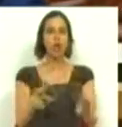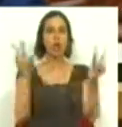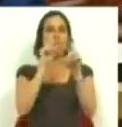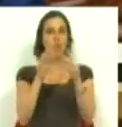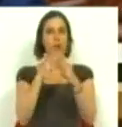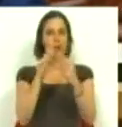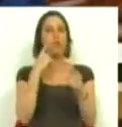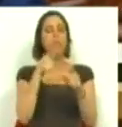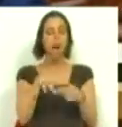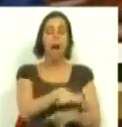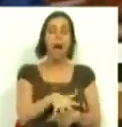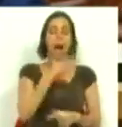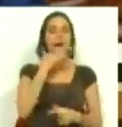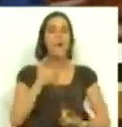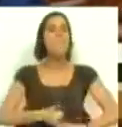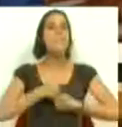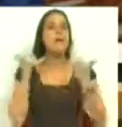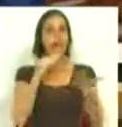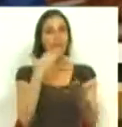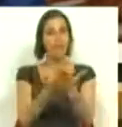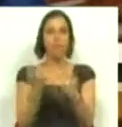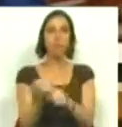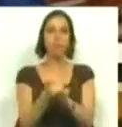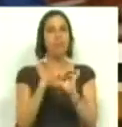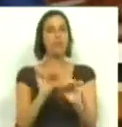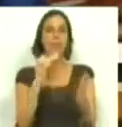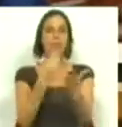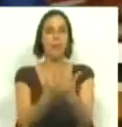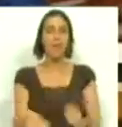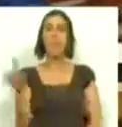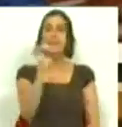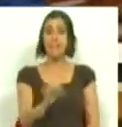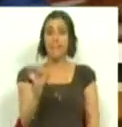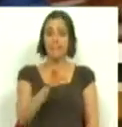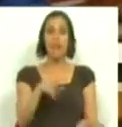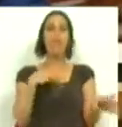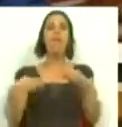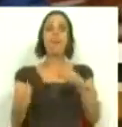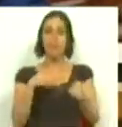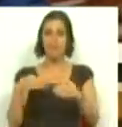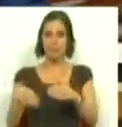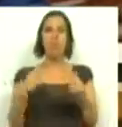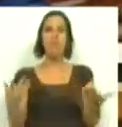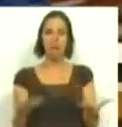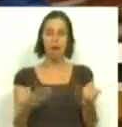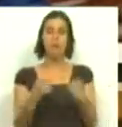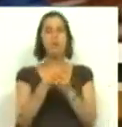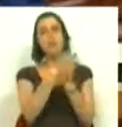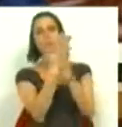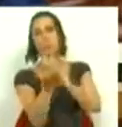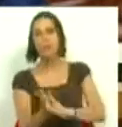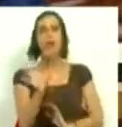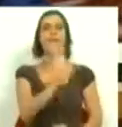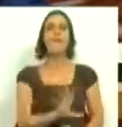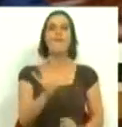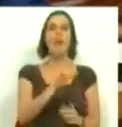do setor de modo a melhorar a eficiência e o seu desempenho. Sexto, a flexibilidade e a pluralidade